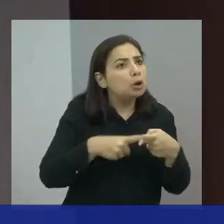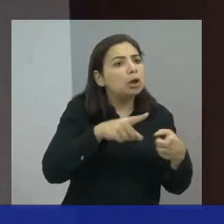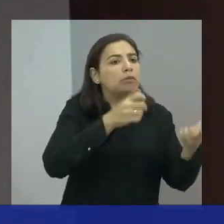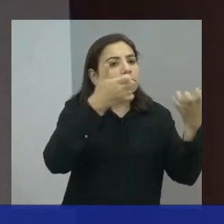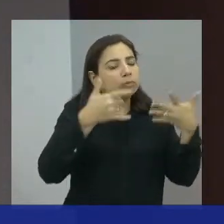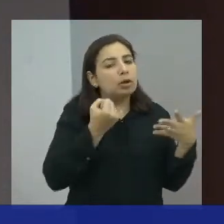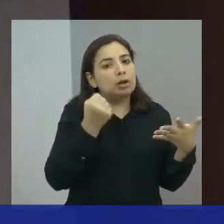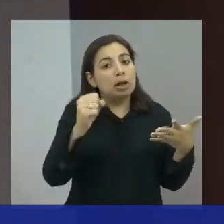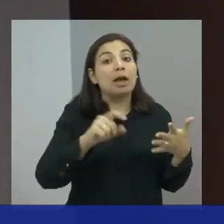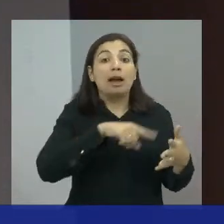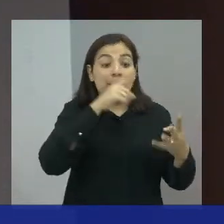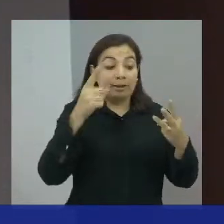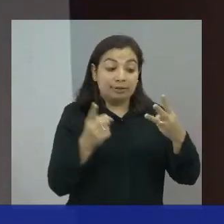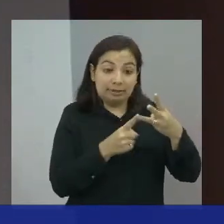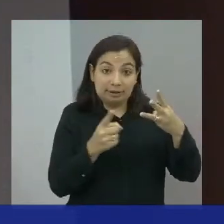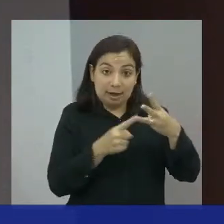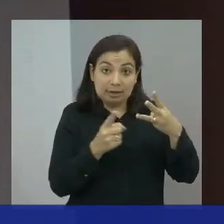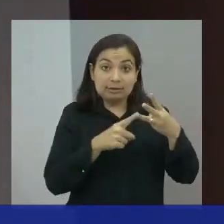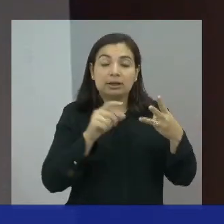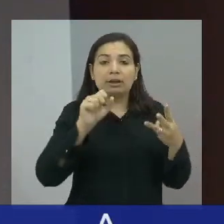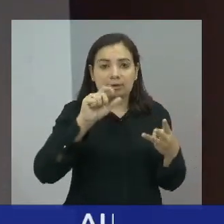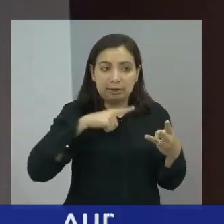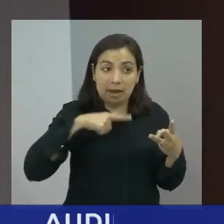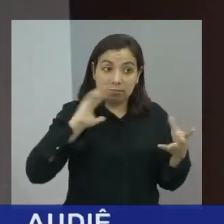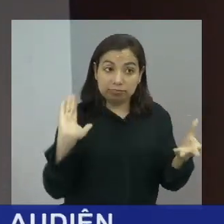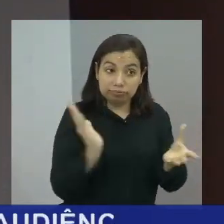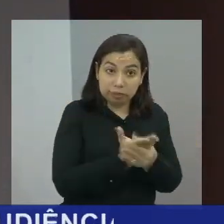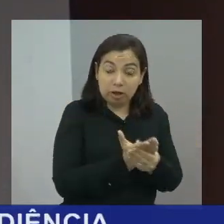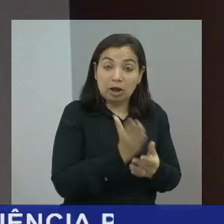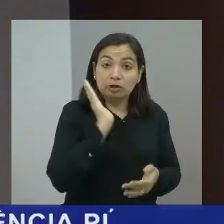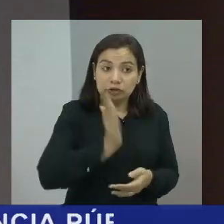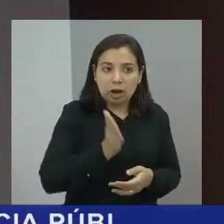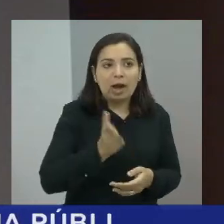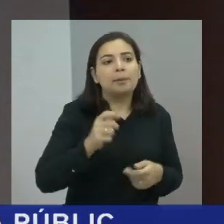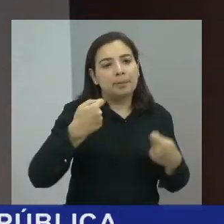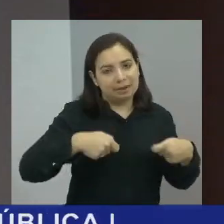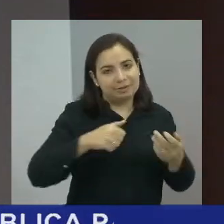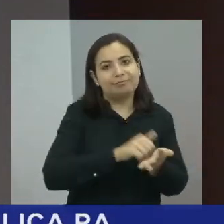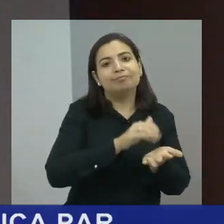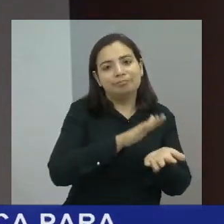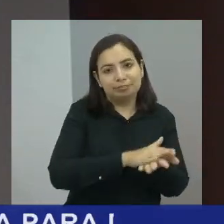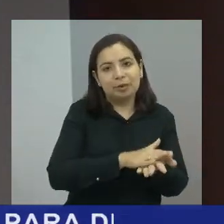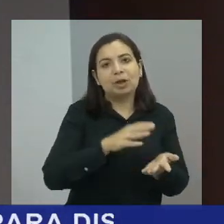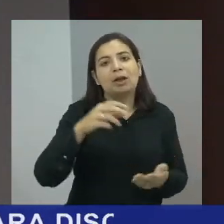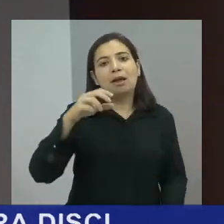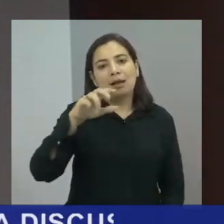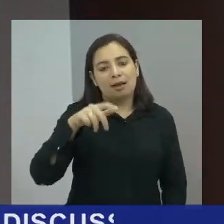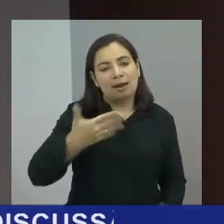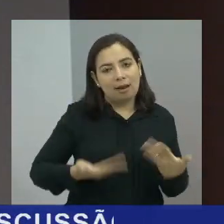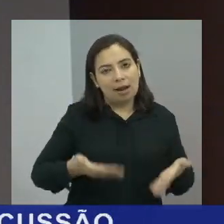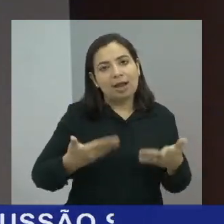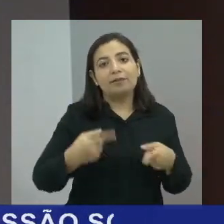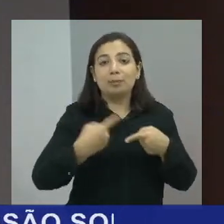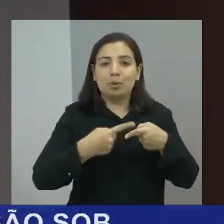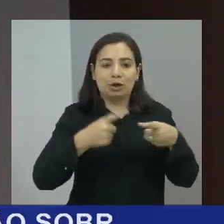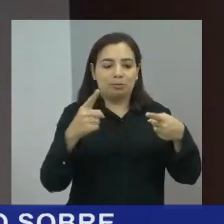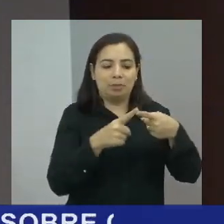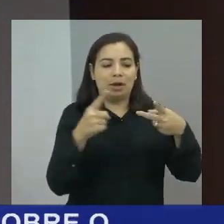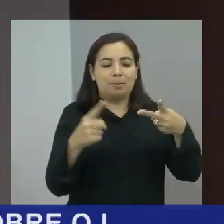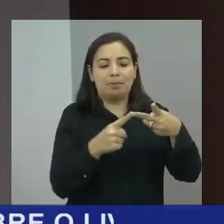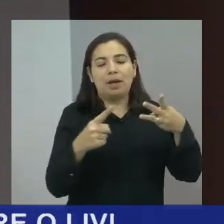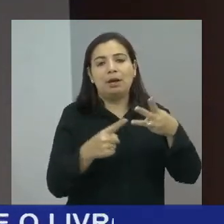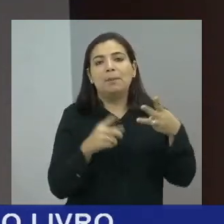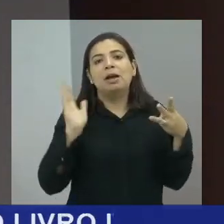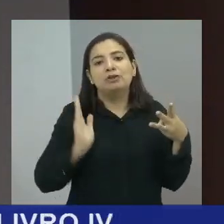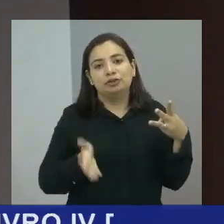3º. A advertência será aplicada nas infrações de natureza leve previstas nesse Código. Então, como é que